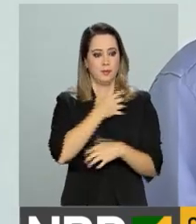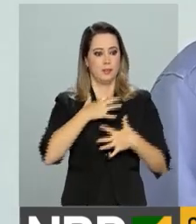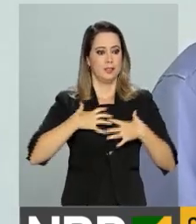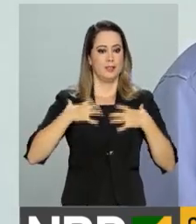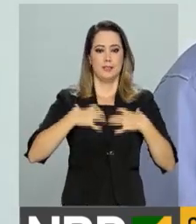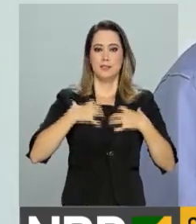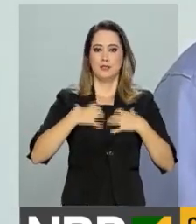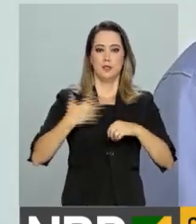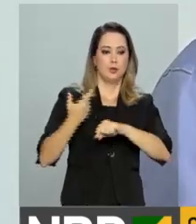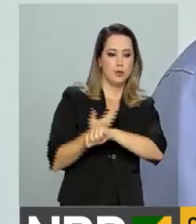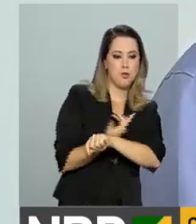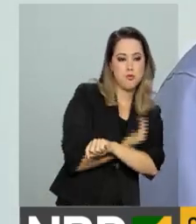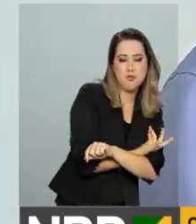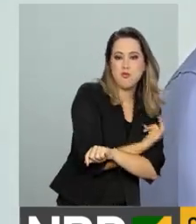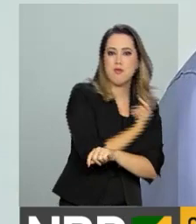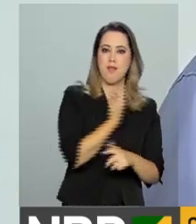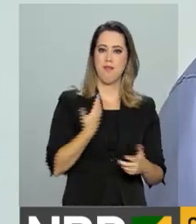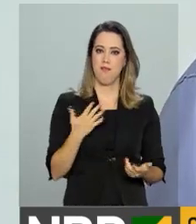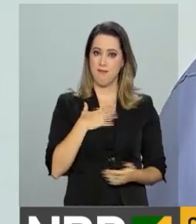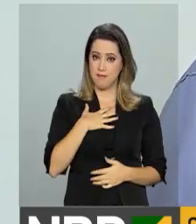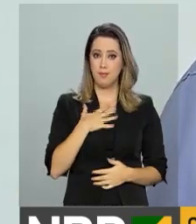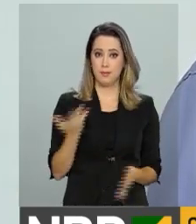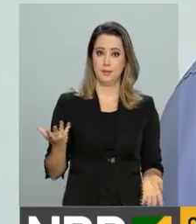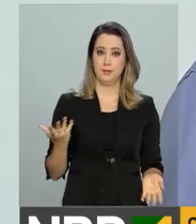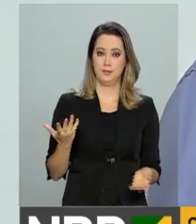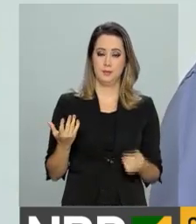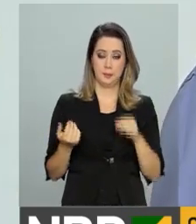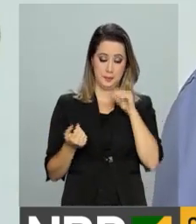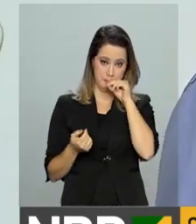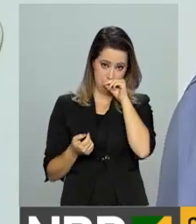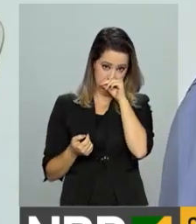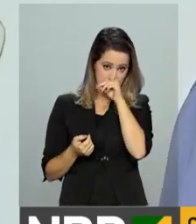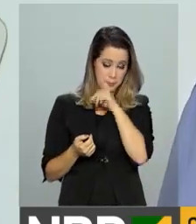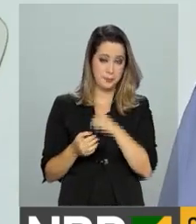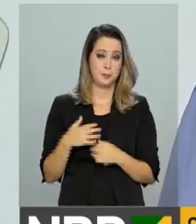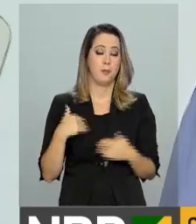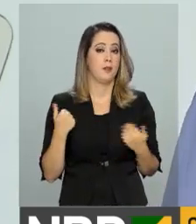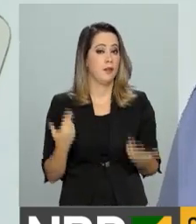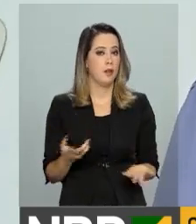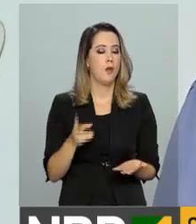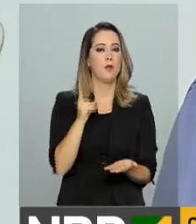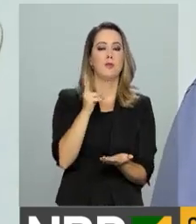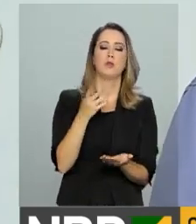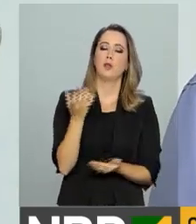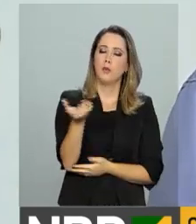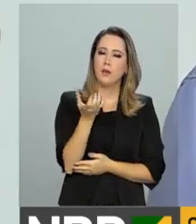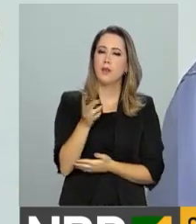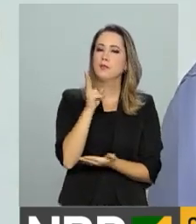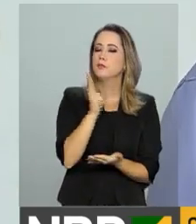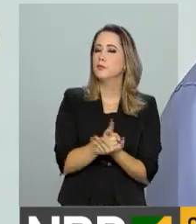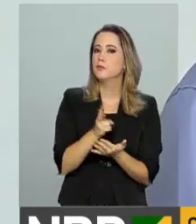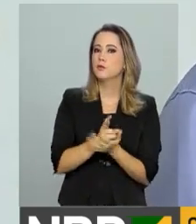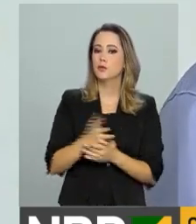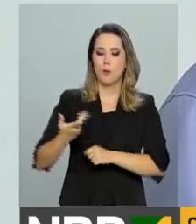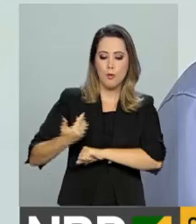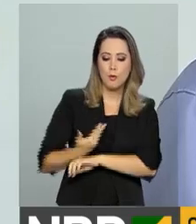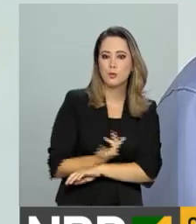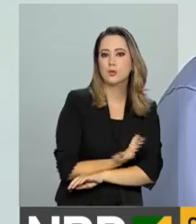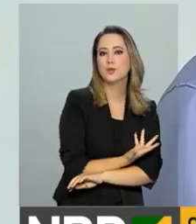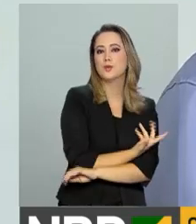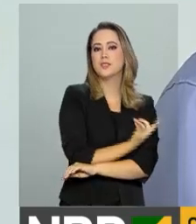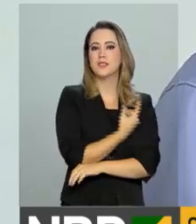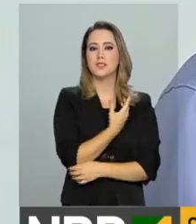emoção. Eu quero que esta mesma emoção tome